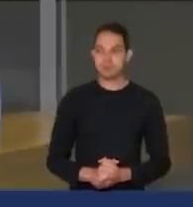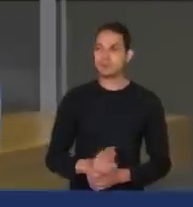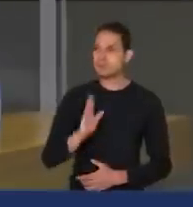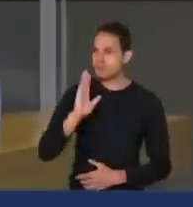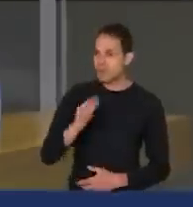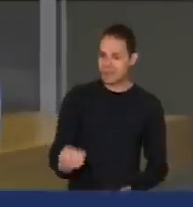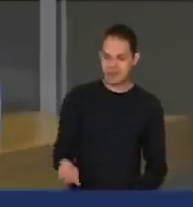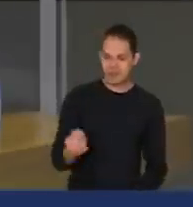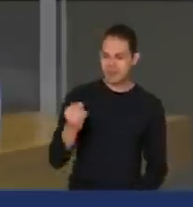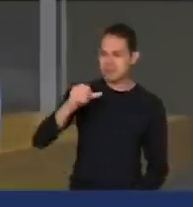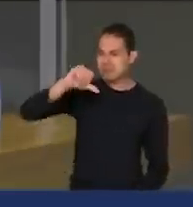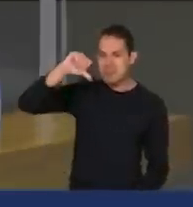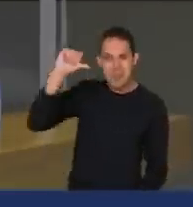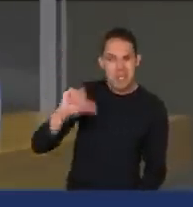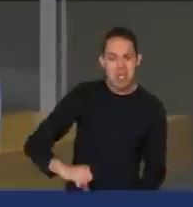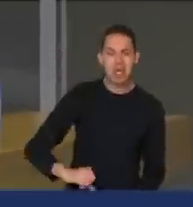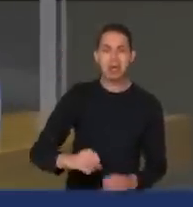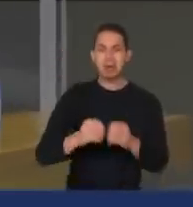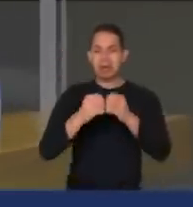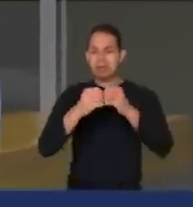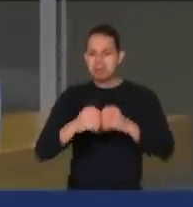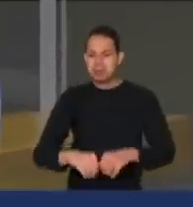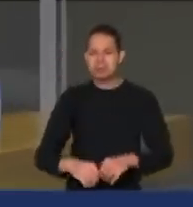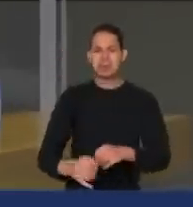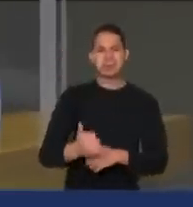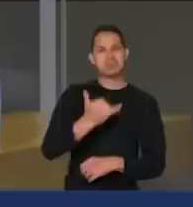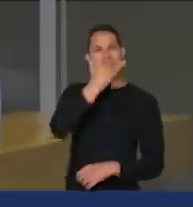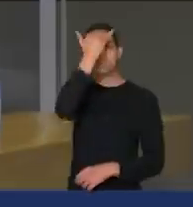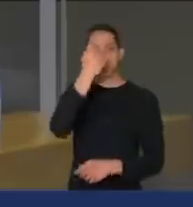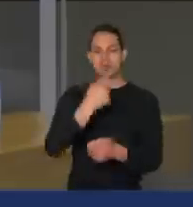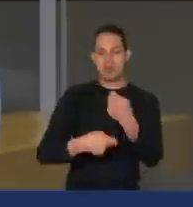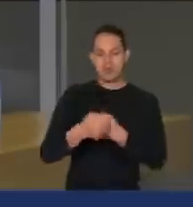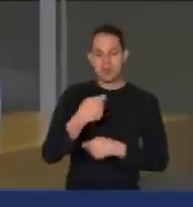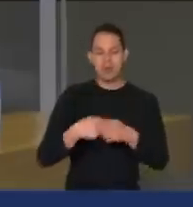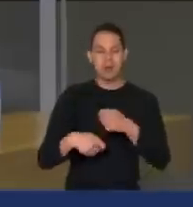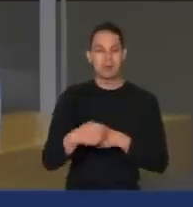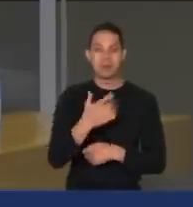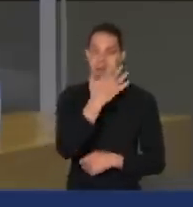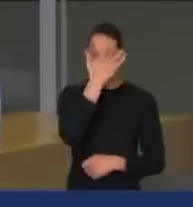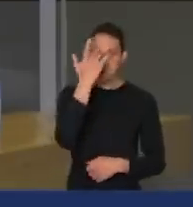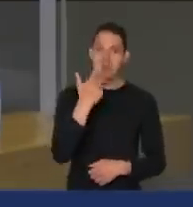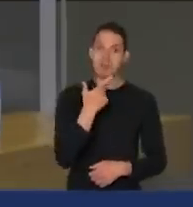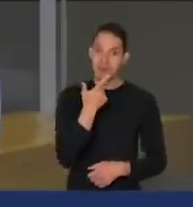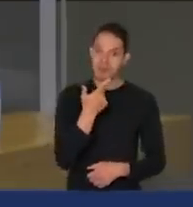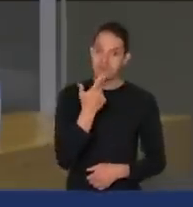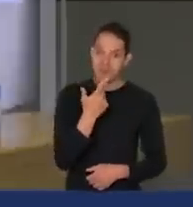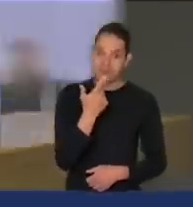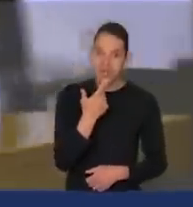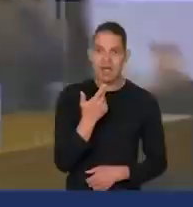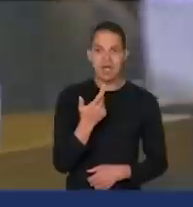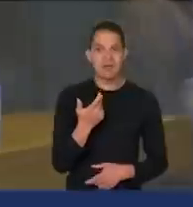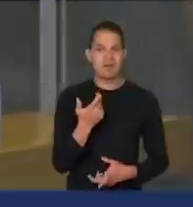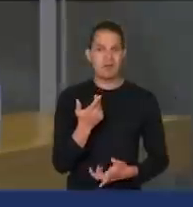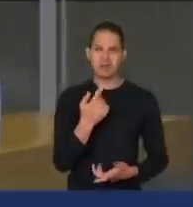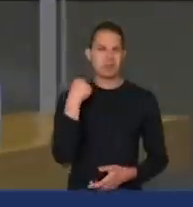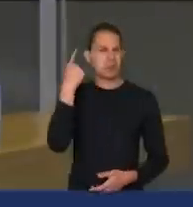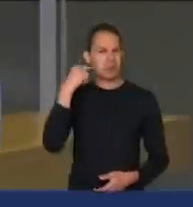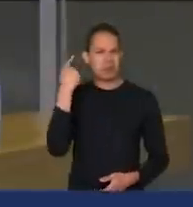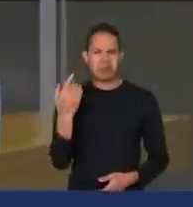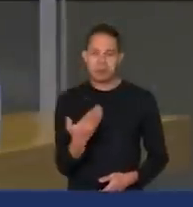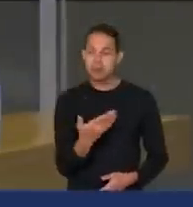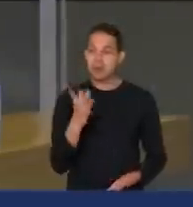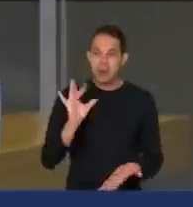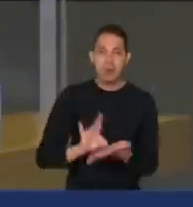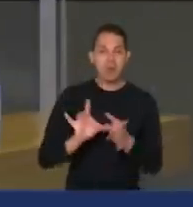piores inflações, tivemos derrocada econômica, e o pior cenário, que era o que o sujeito dizia, que quem previa merecia a camisa de força, se concretizou. E